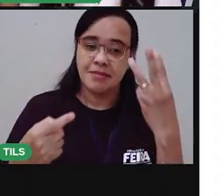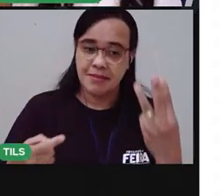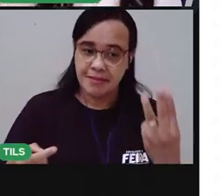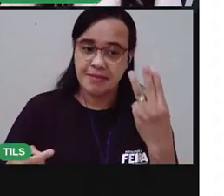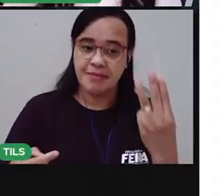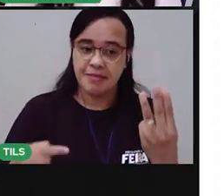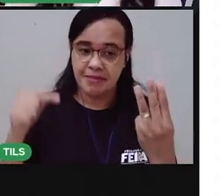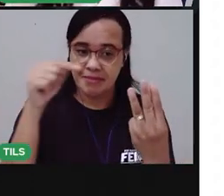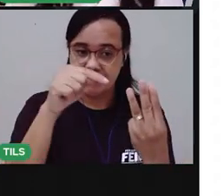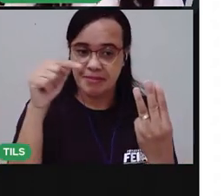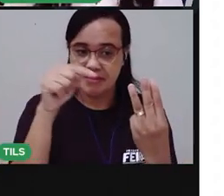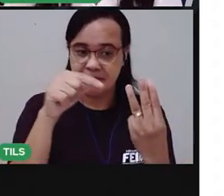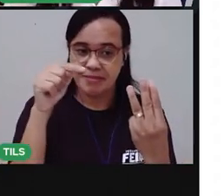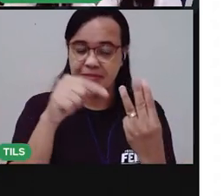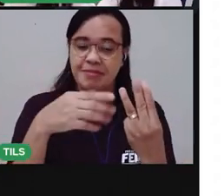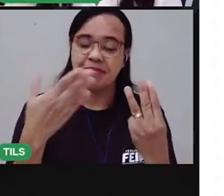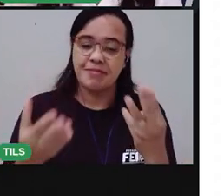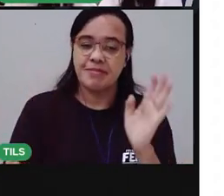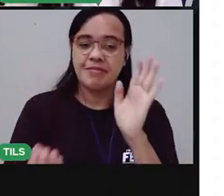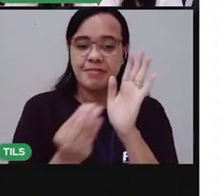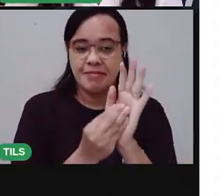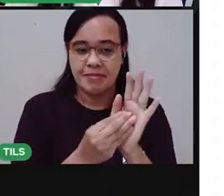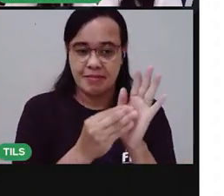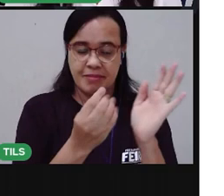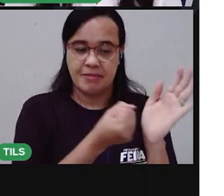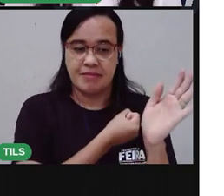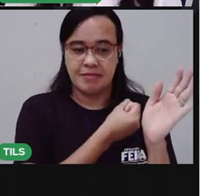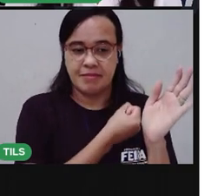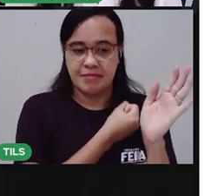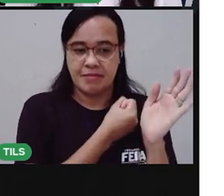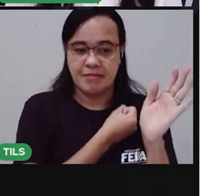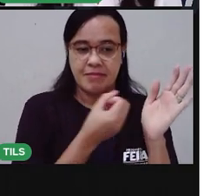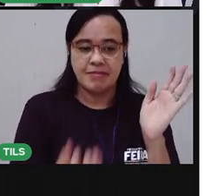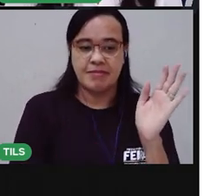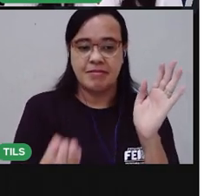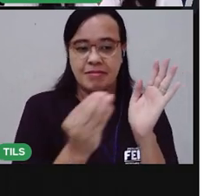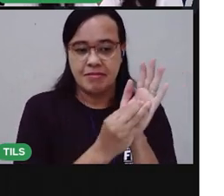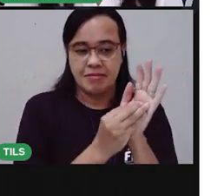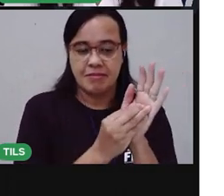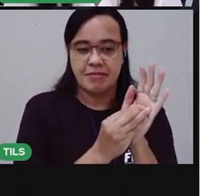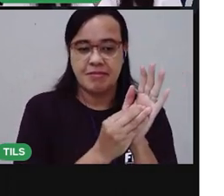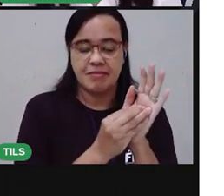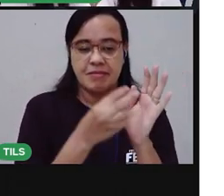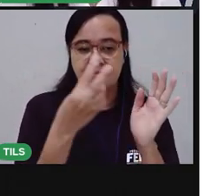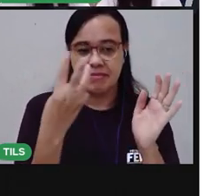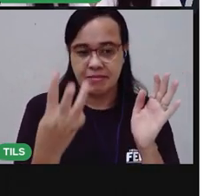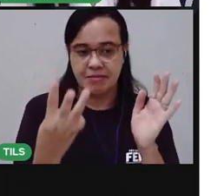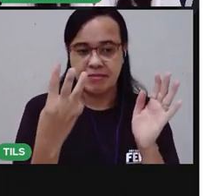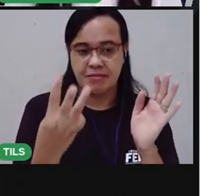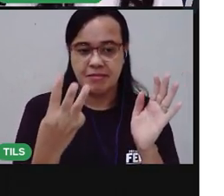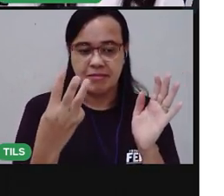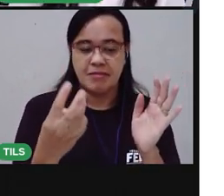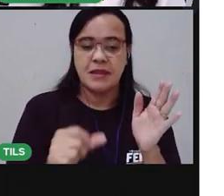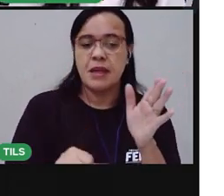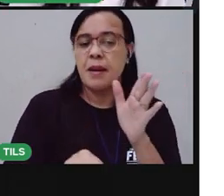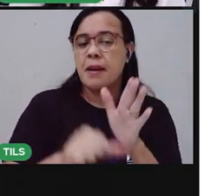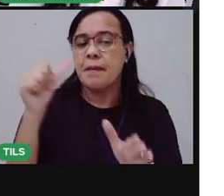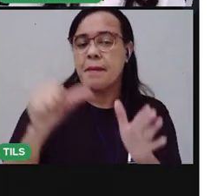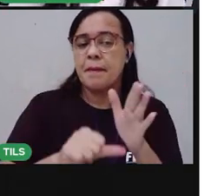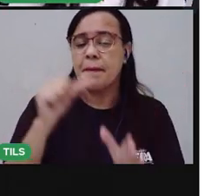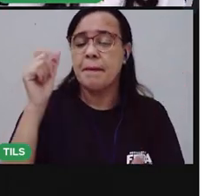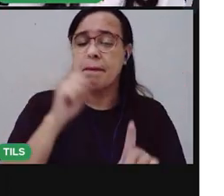3 e coloca o número 3 aqui e qual é a letra inicial